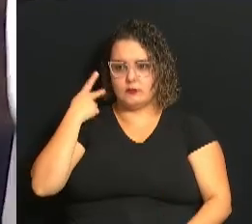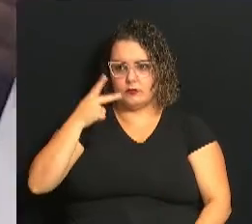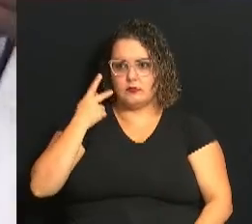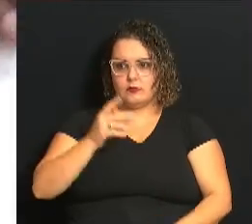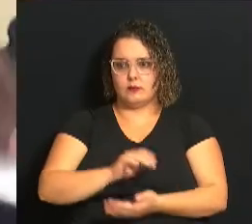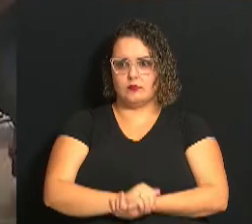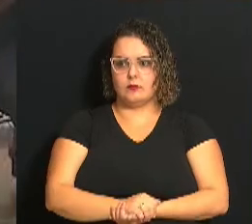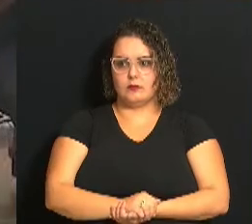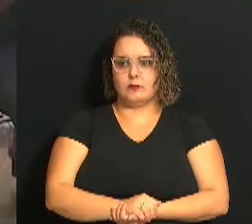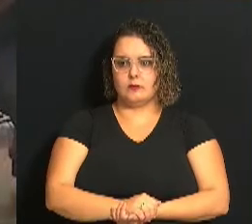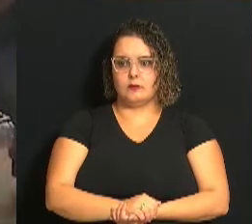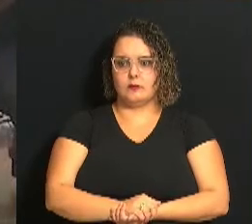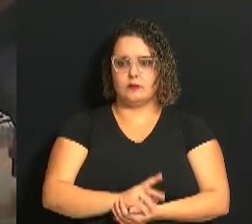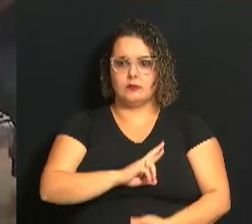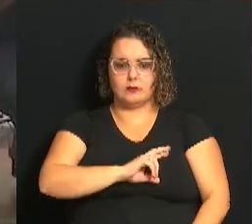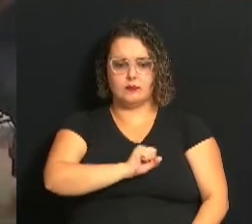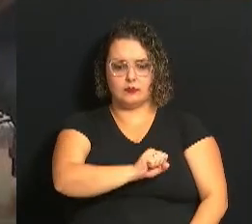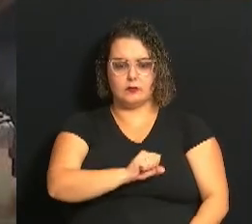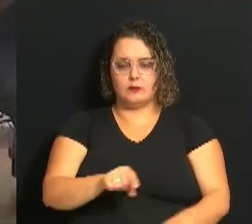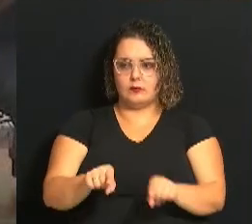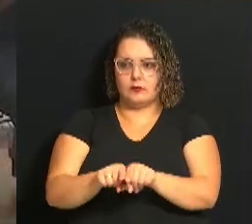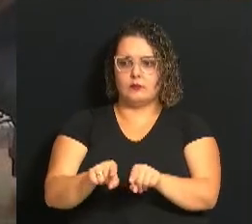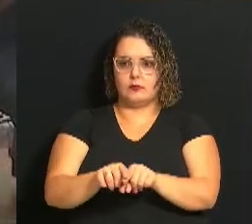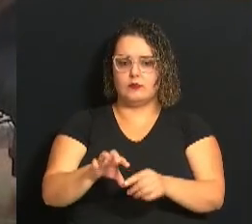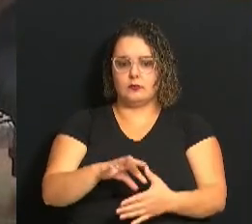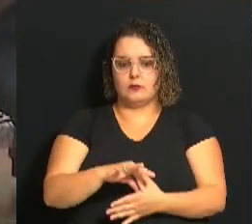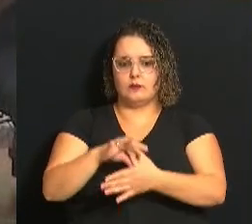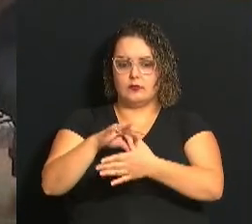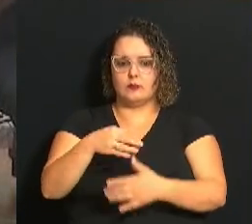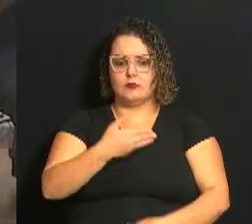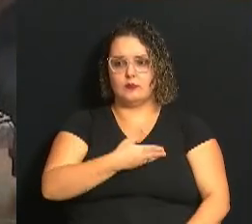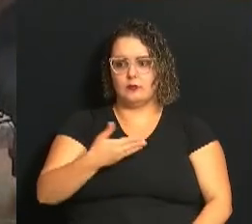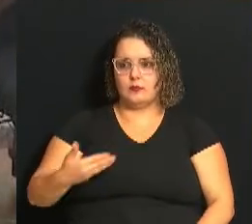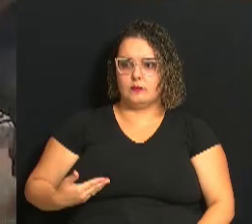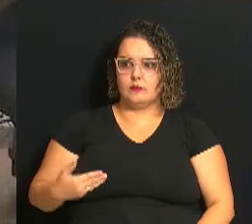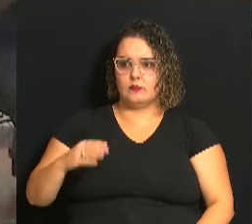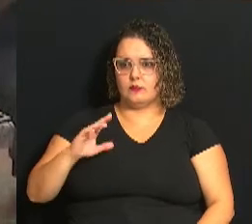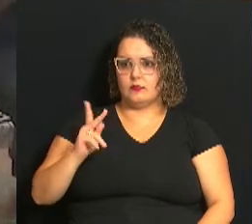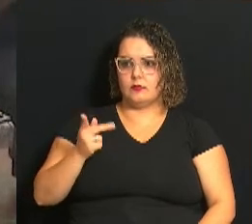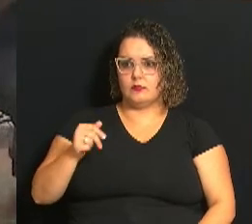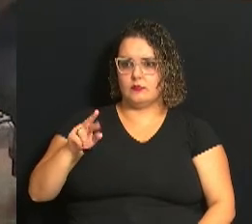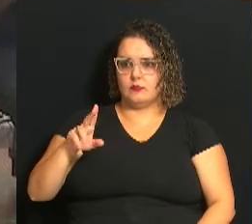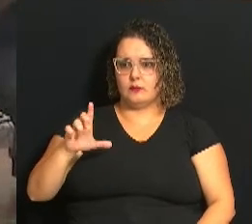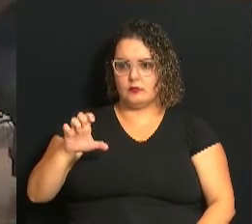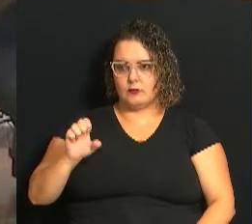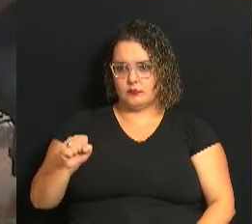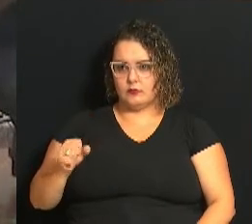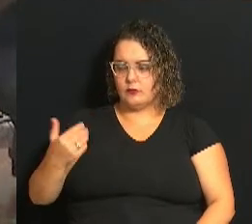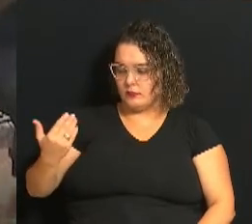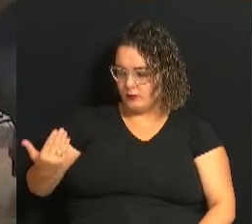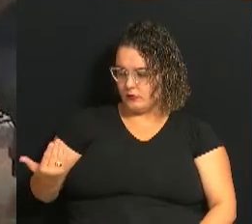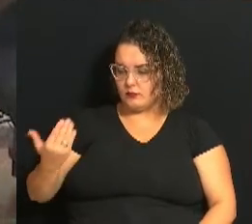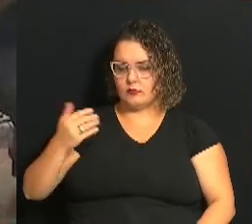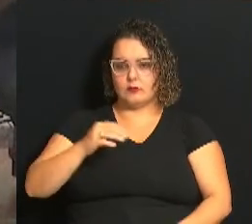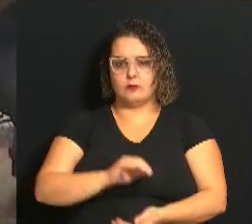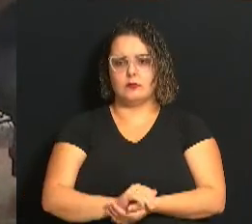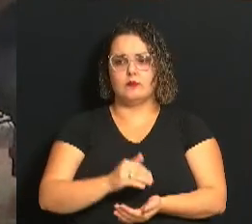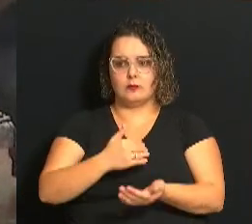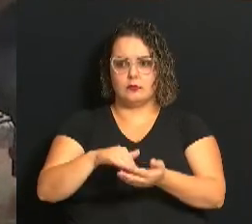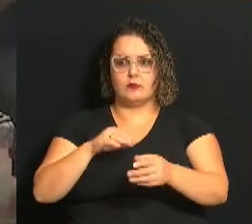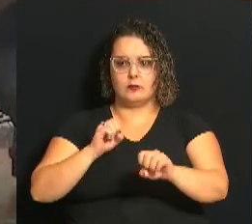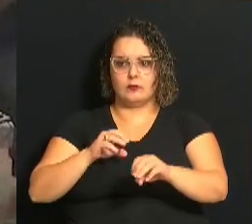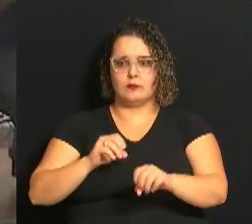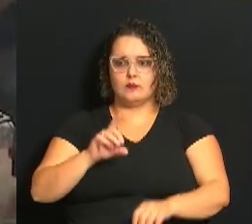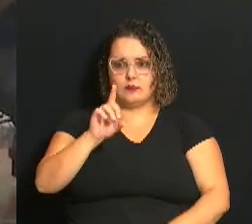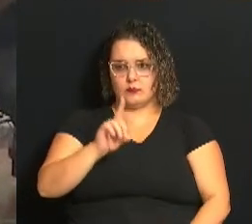Luiz Carlos Rossini, líder de governo. O Charles, que está aqui ao meu lado, da Secretaria de Educação, ele é o